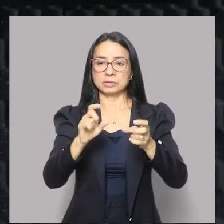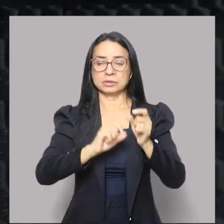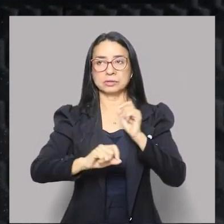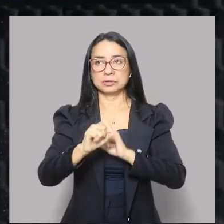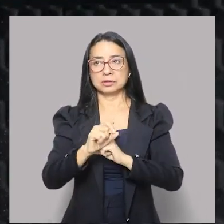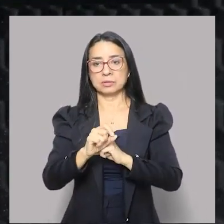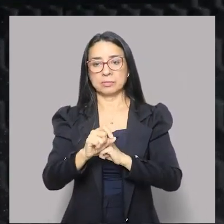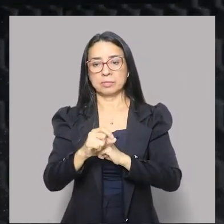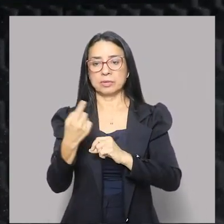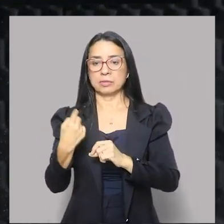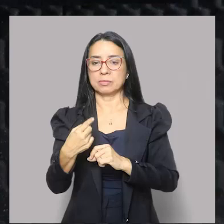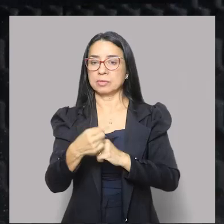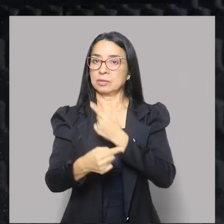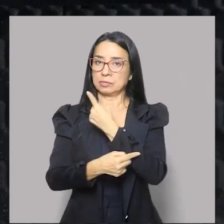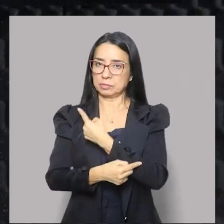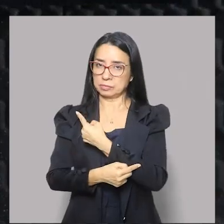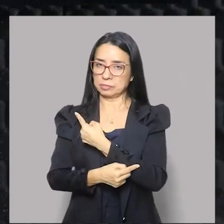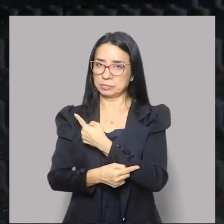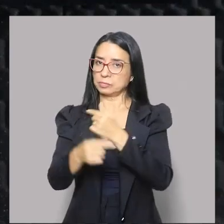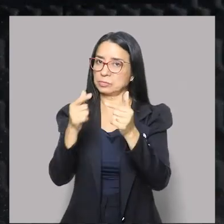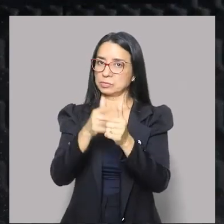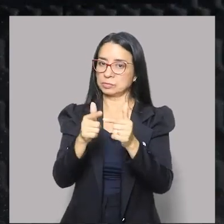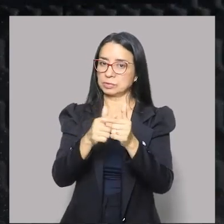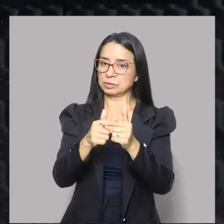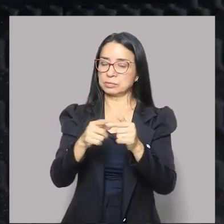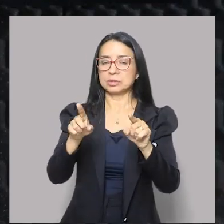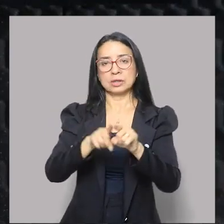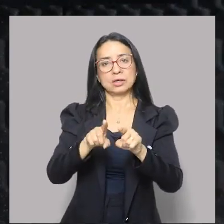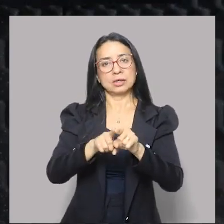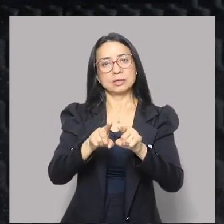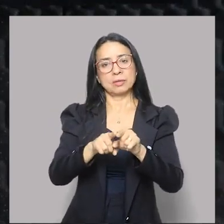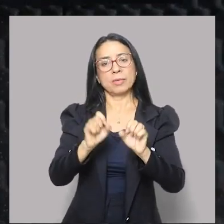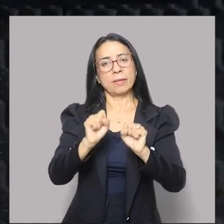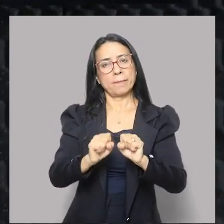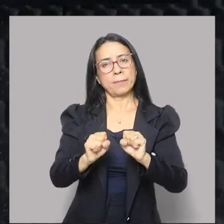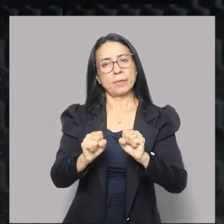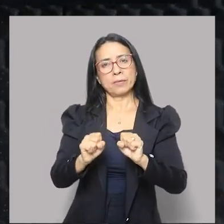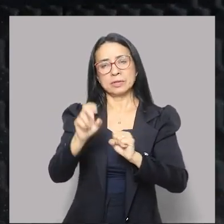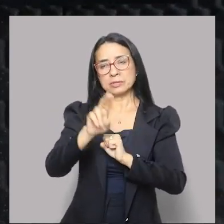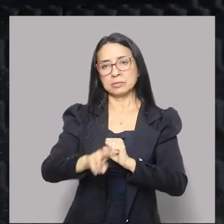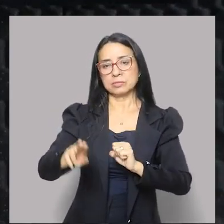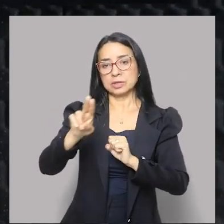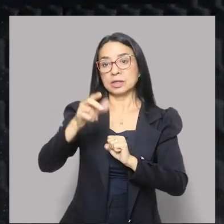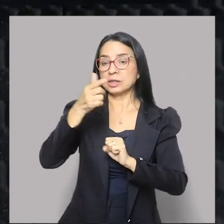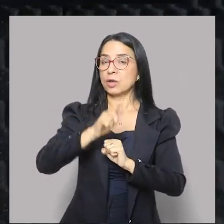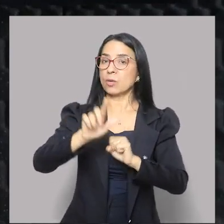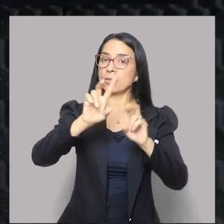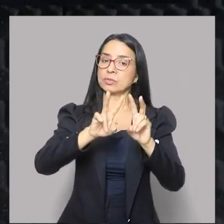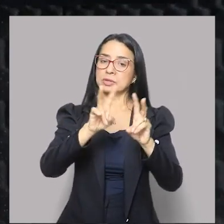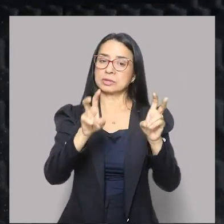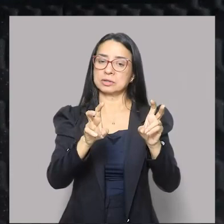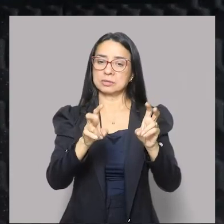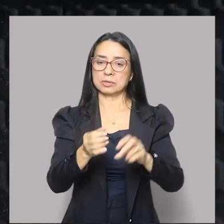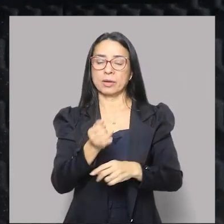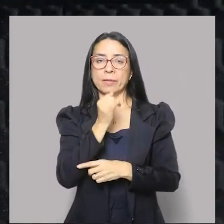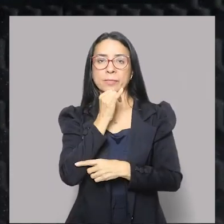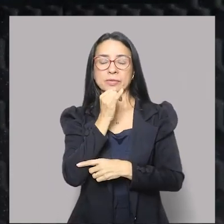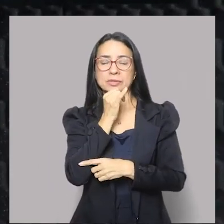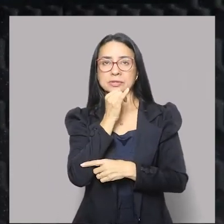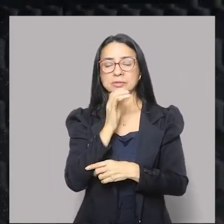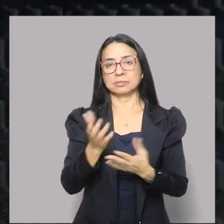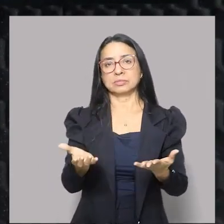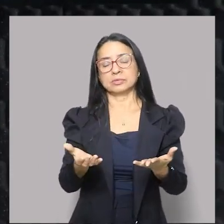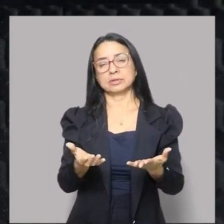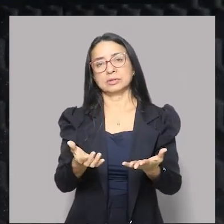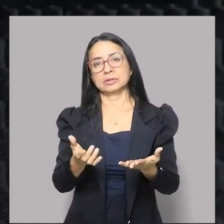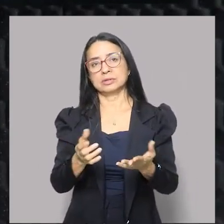que nós acabamos de abordar, servem para outras temáticas também. Por exemplo, se o tema fosse sobre trânsito, isso